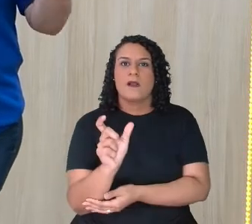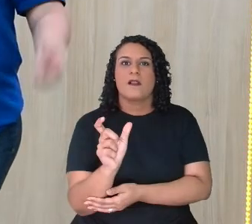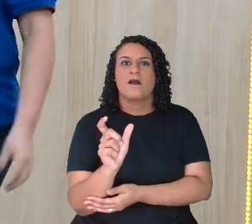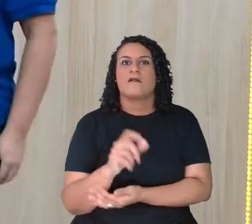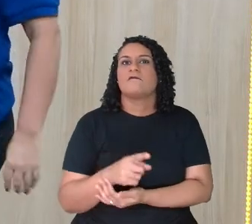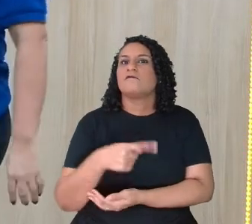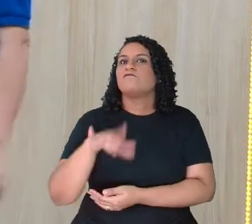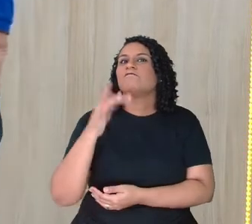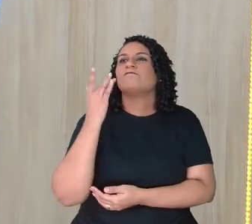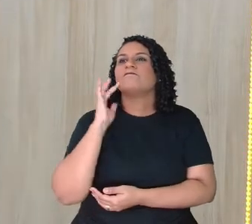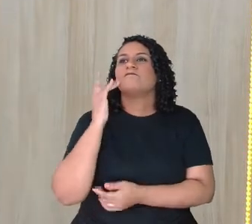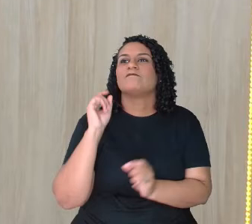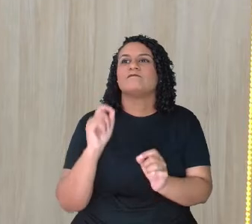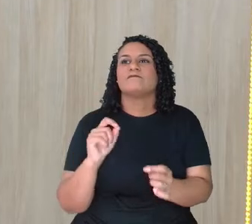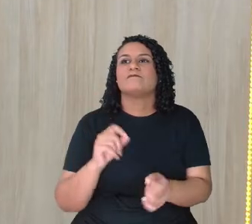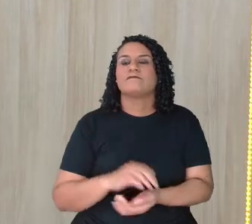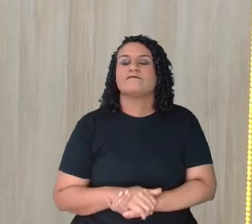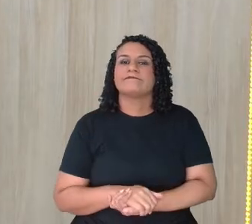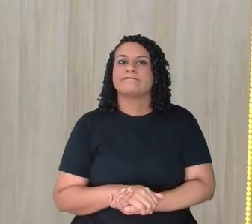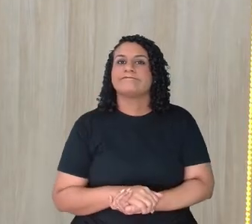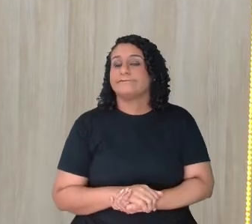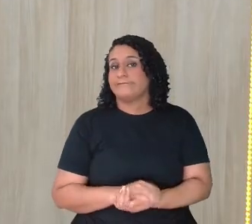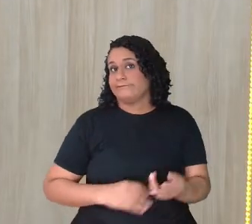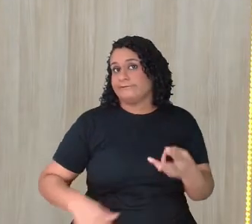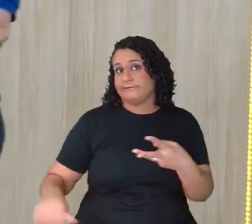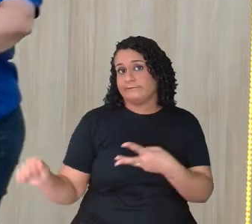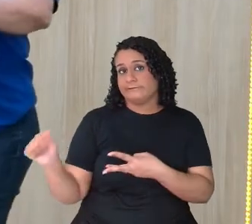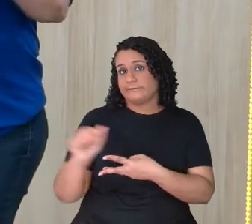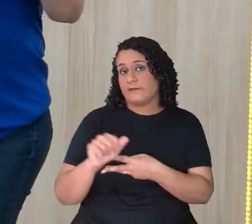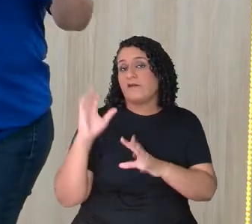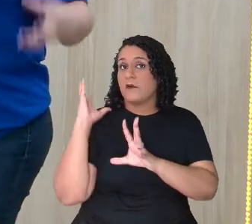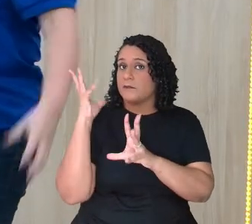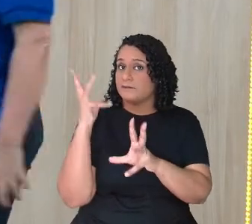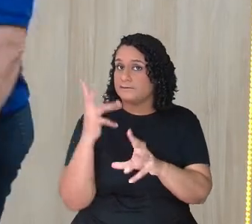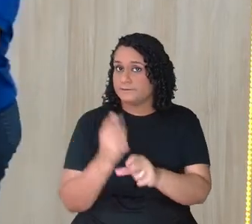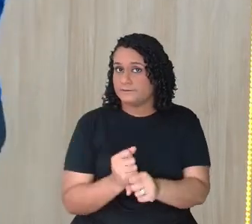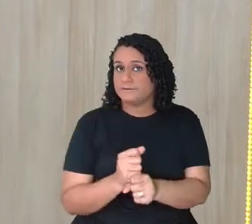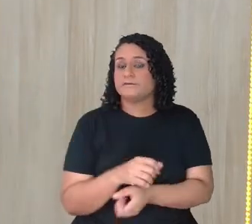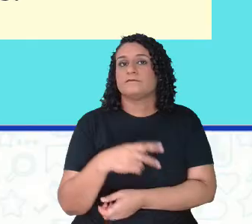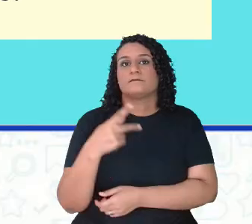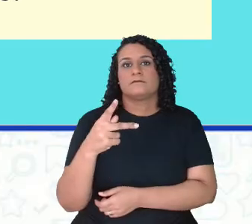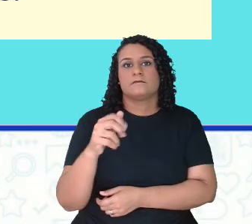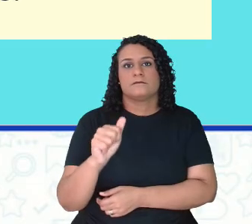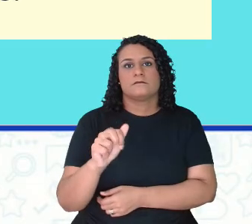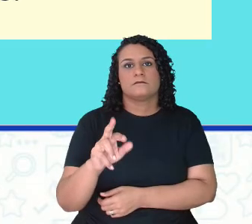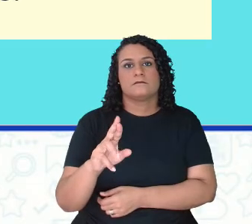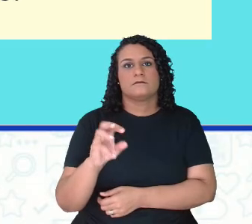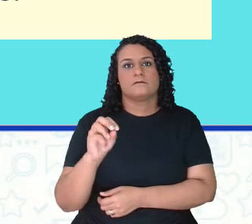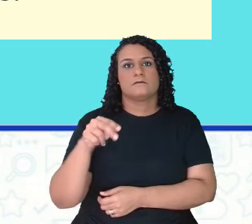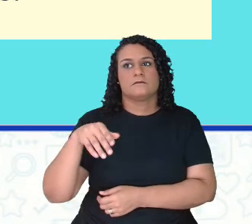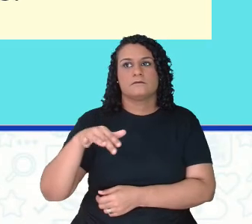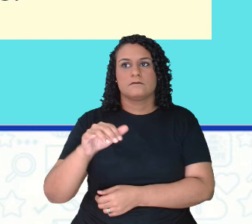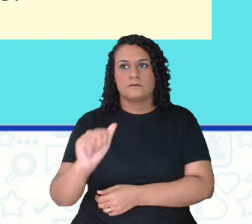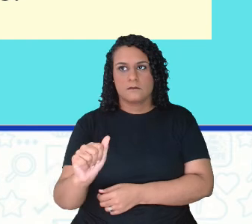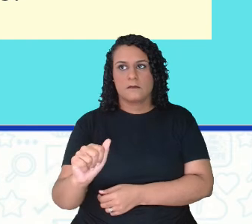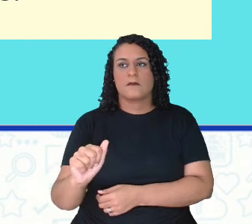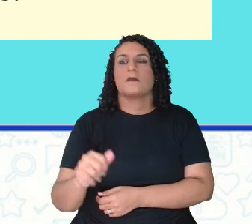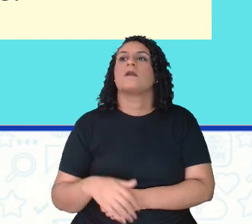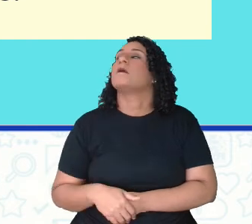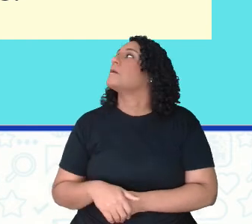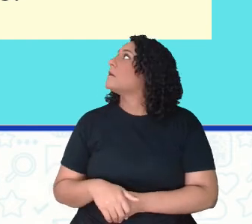que vocês acham? Vamos à questão. Vamos revisar o que é paronímia, não é? Homonímia